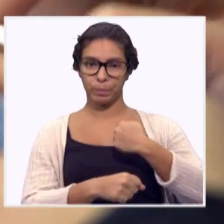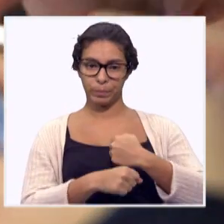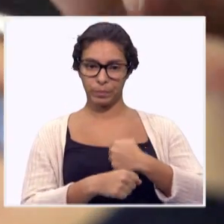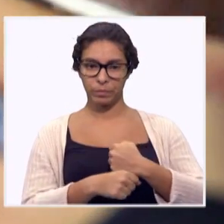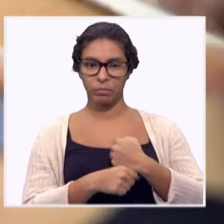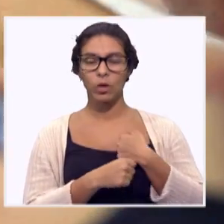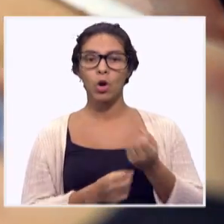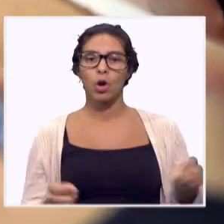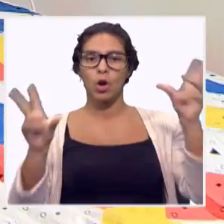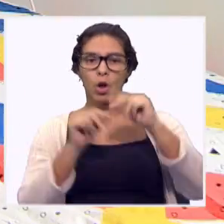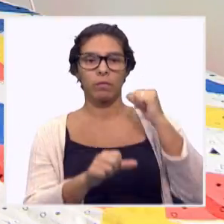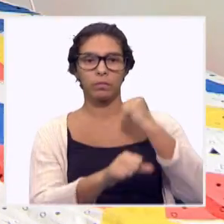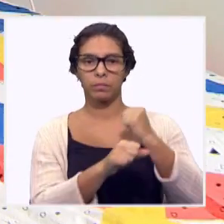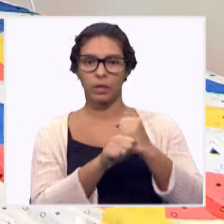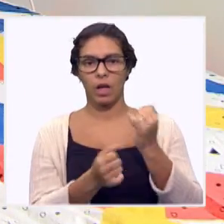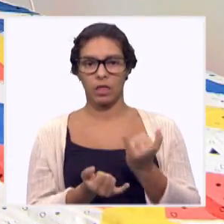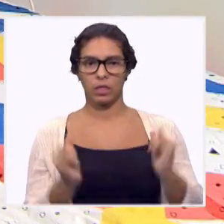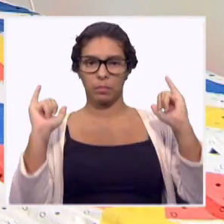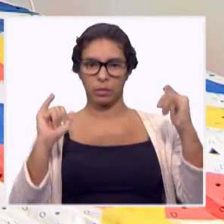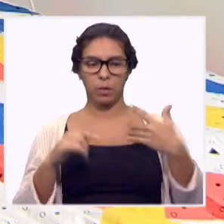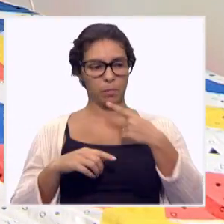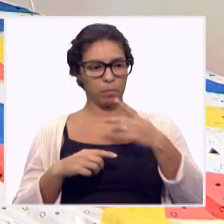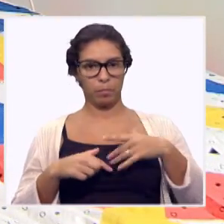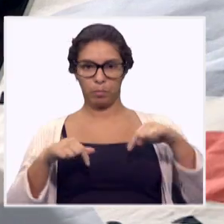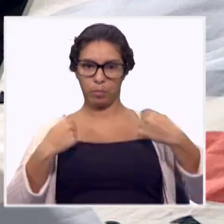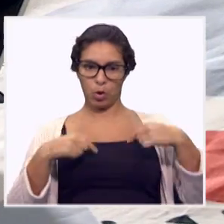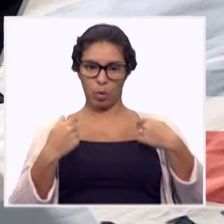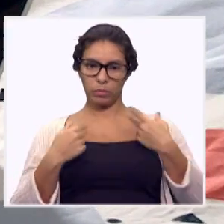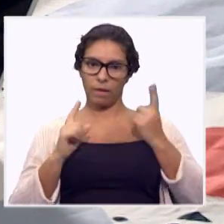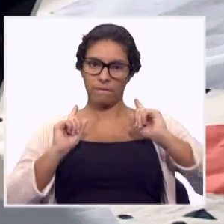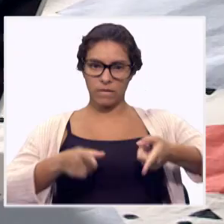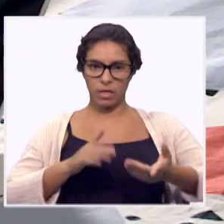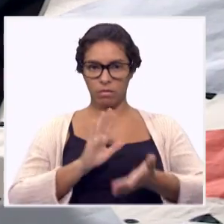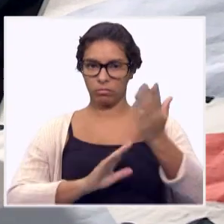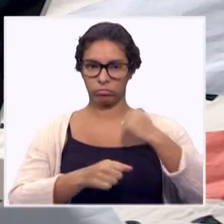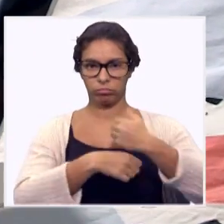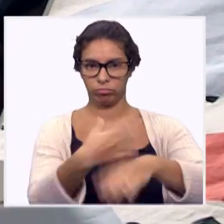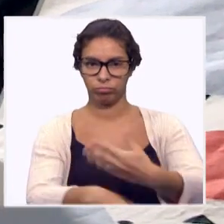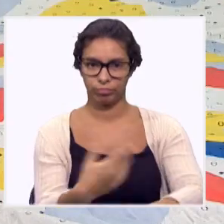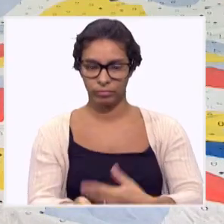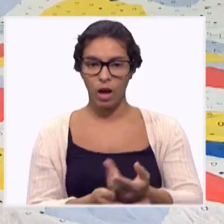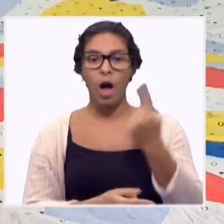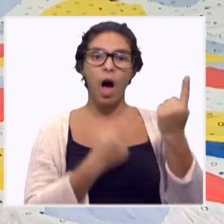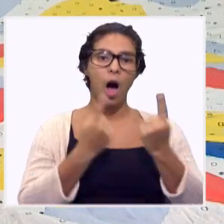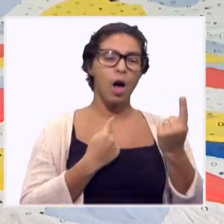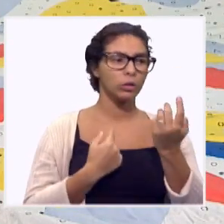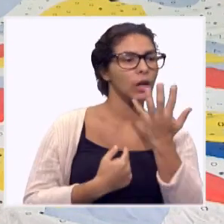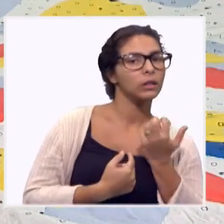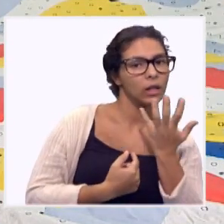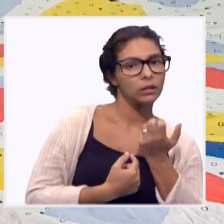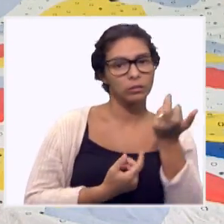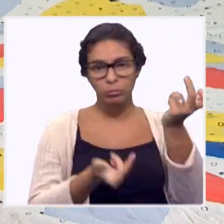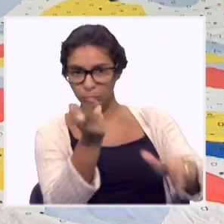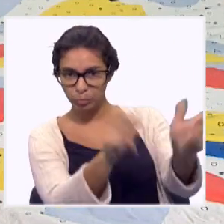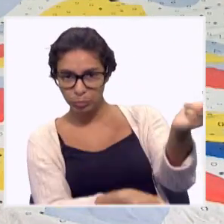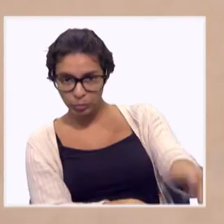Freelancers. É assim que se chamam os novos trabalhadores independentes que se lançam por conta própria no mercado de trabalho. Para uns pode soar arriscado,